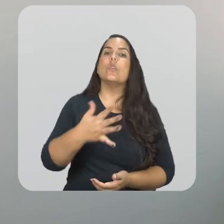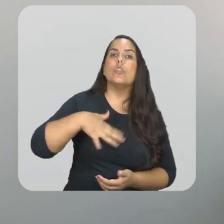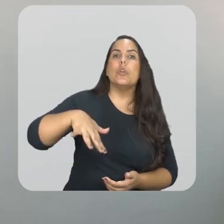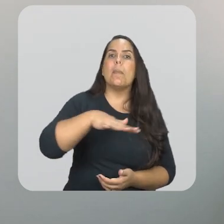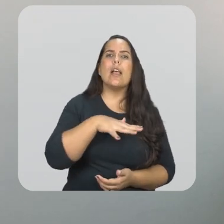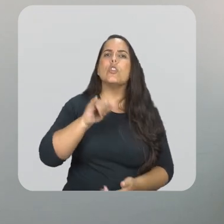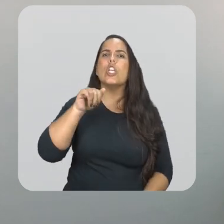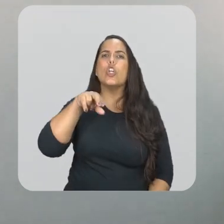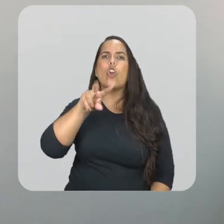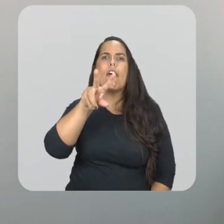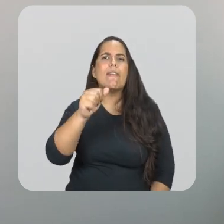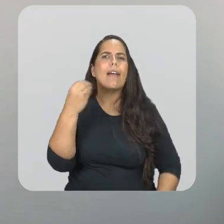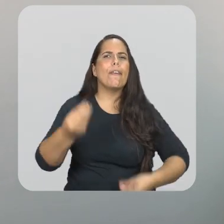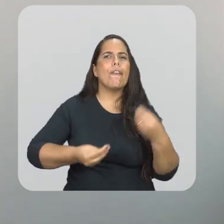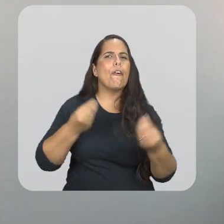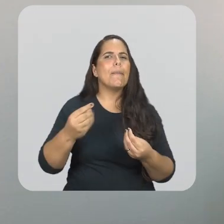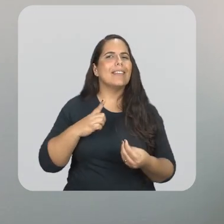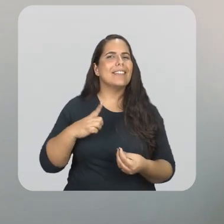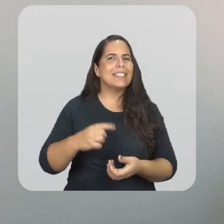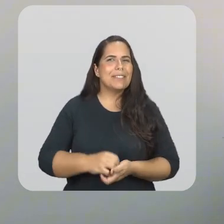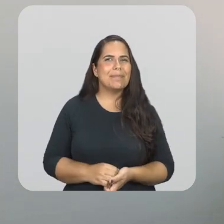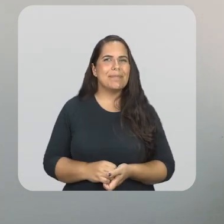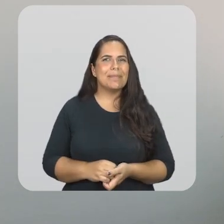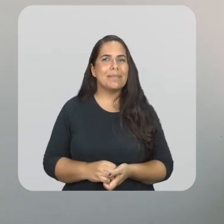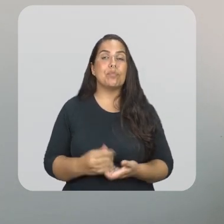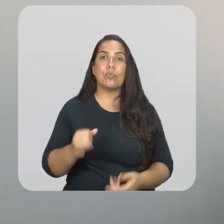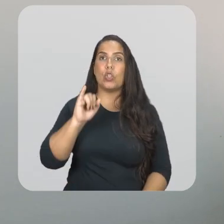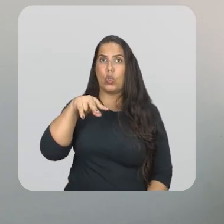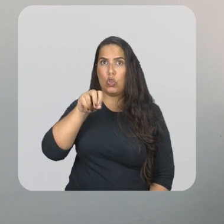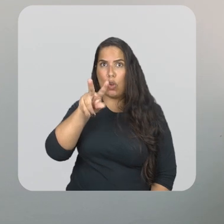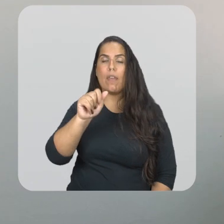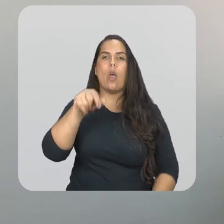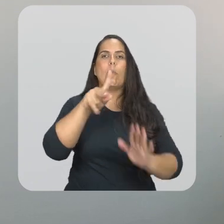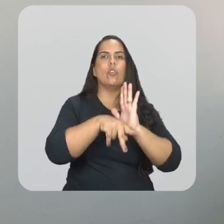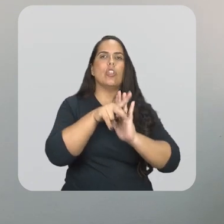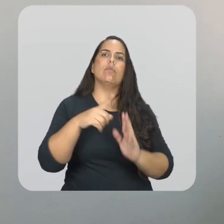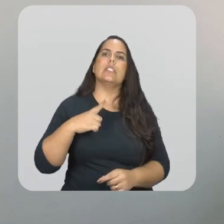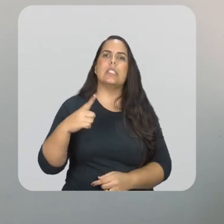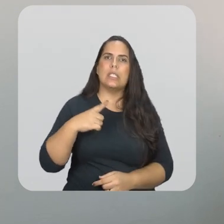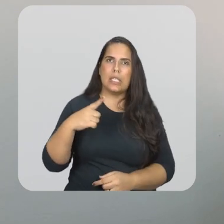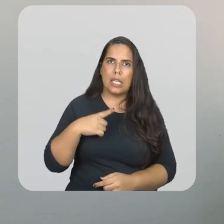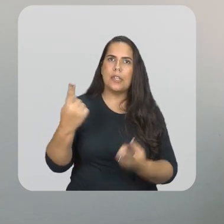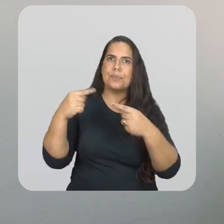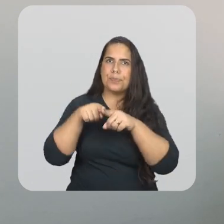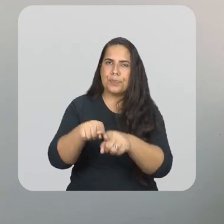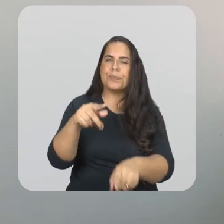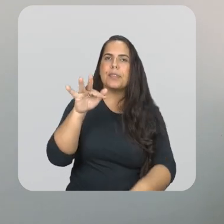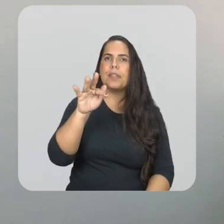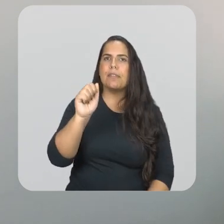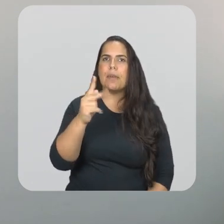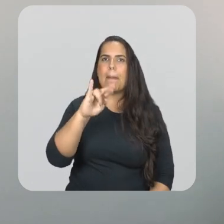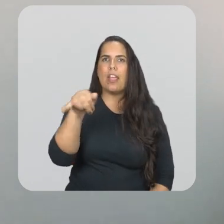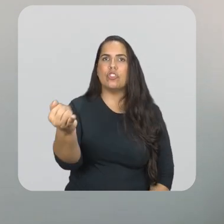o Espaço Inova? Conta pra gente como é que tem sido. Bem, o Espaço Inova é um projeto que eu tenho financiado pela FAPERJ,